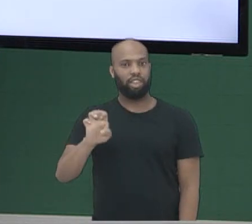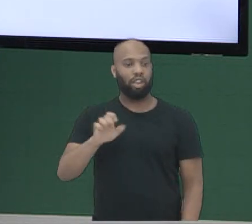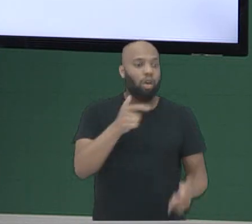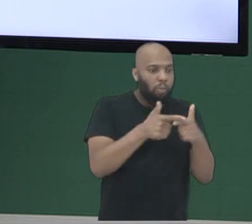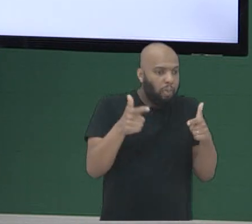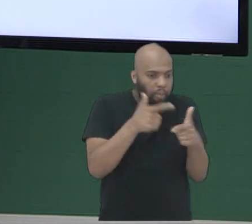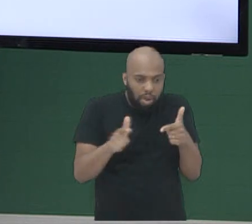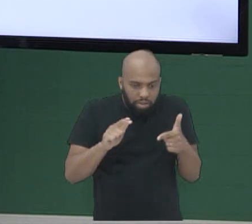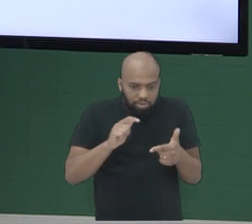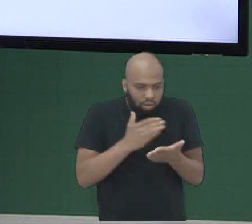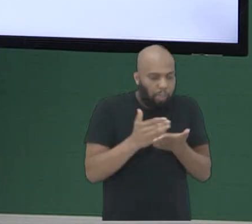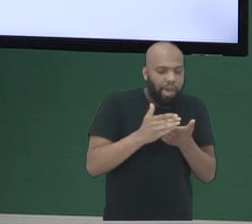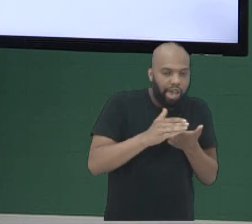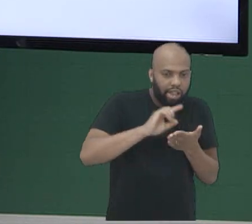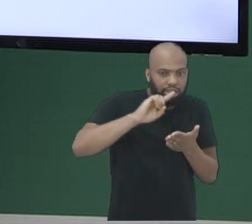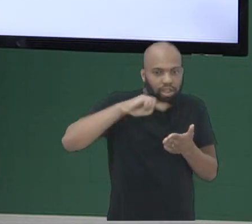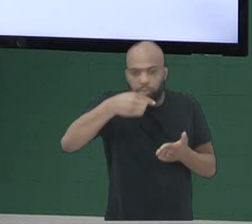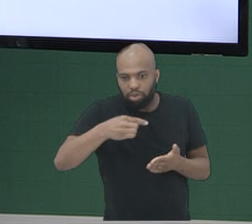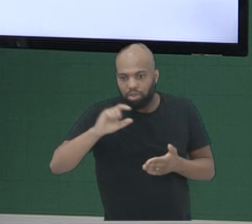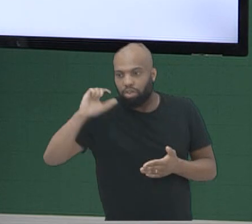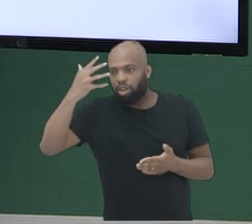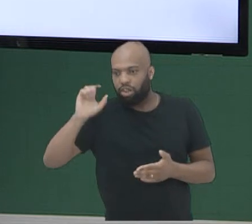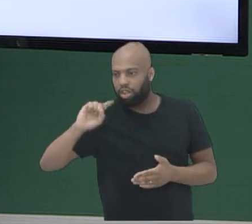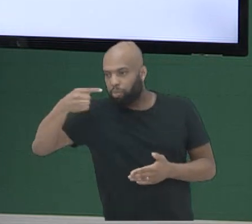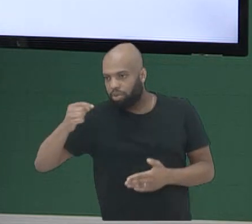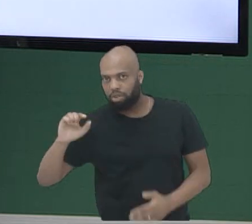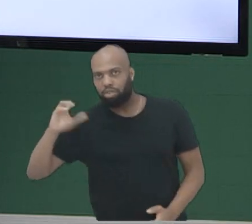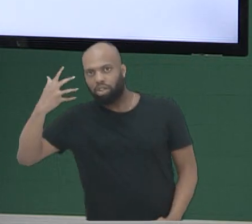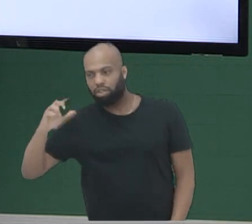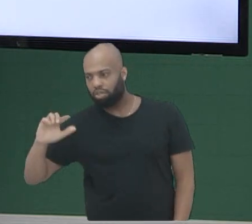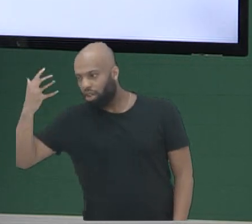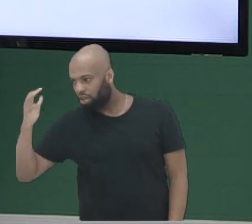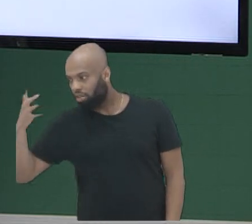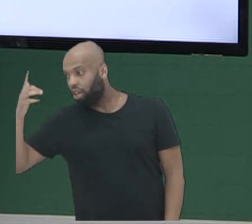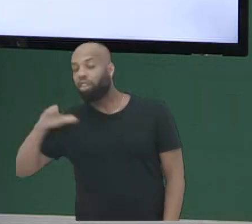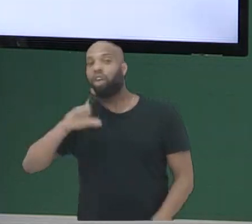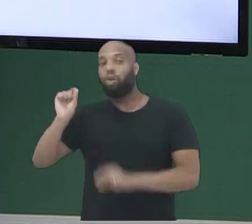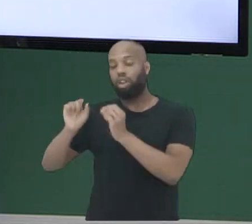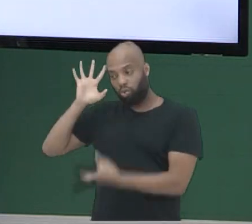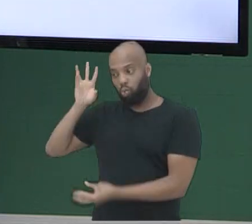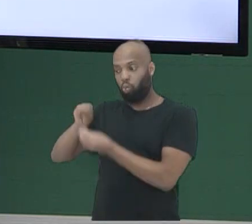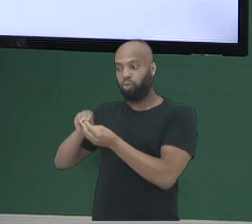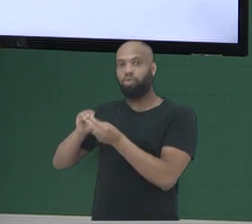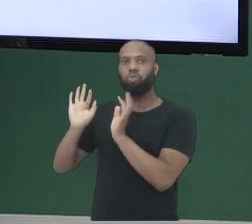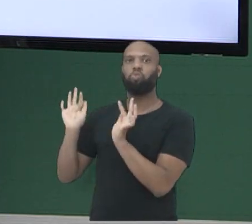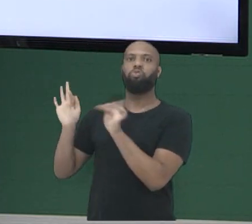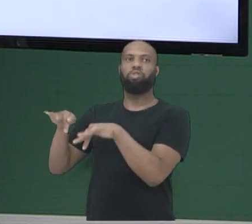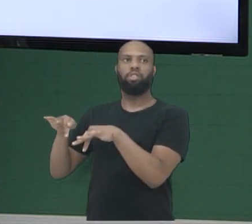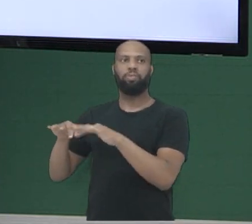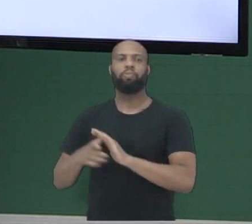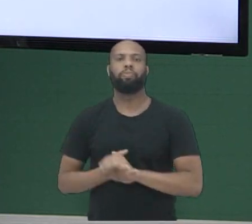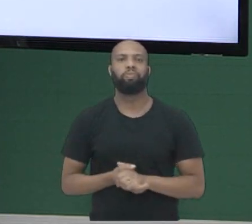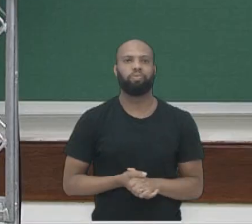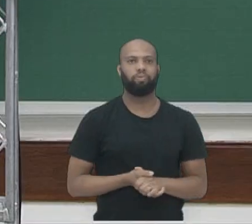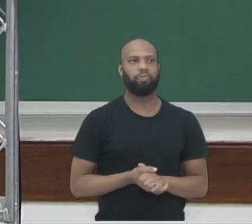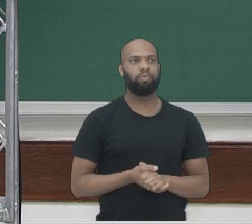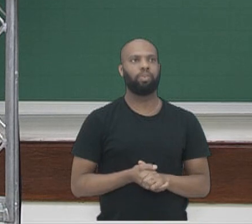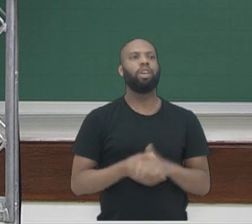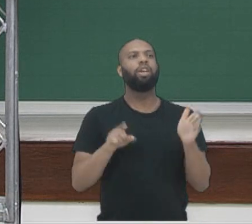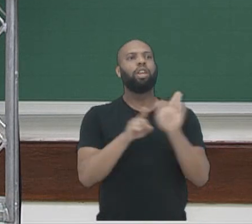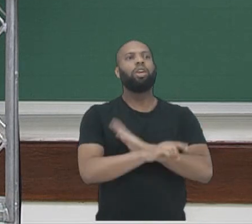em um capítulo de série, você vai ter também esses 3 momentos. Aí agora a gente vai para a conclusão. Então você tem a